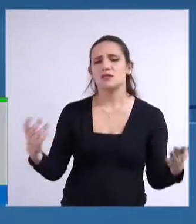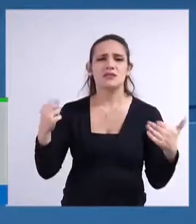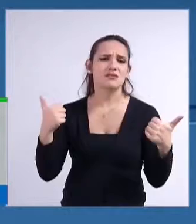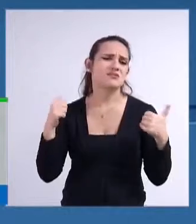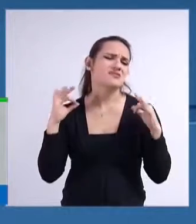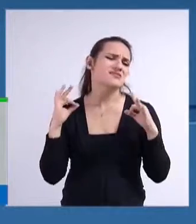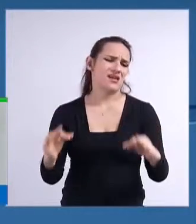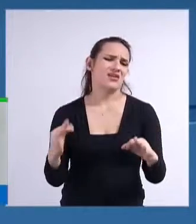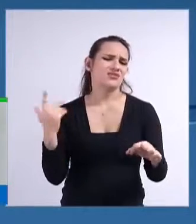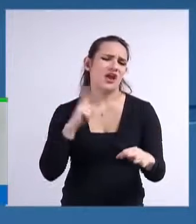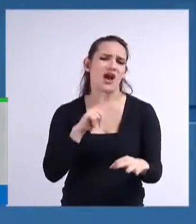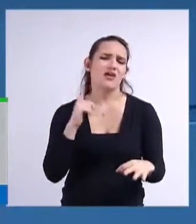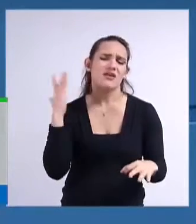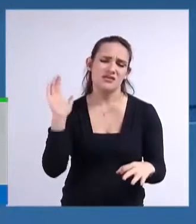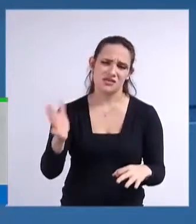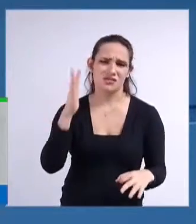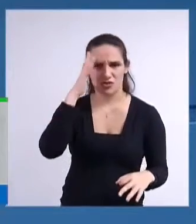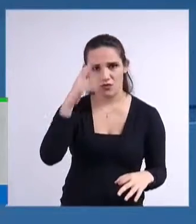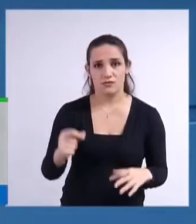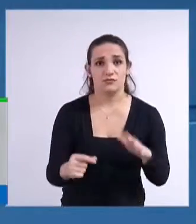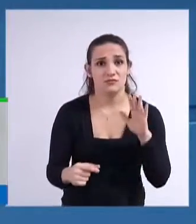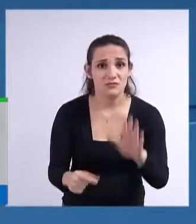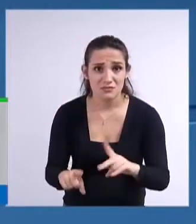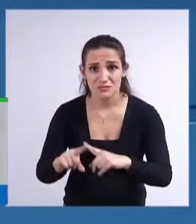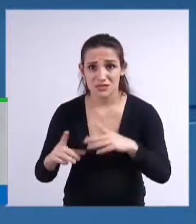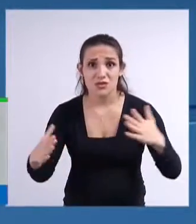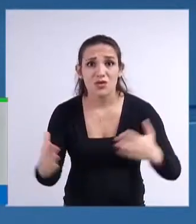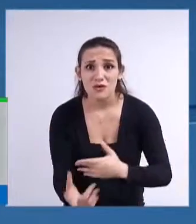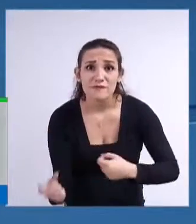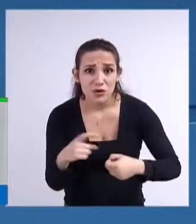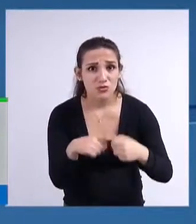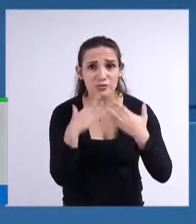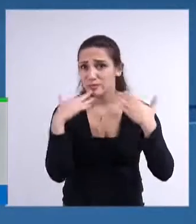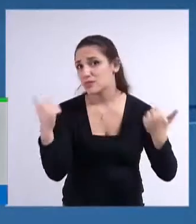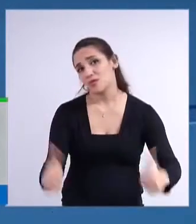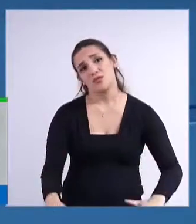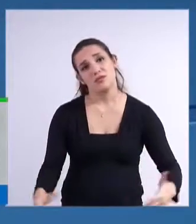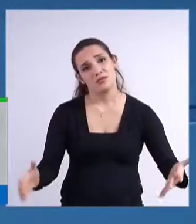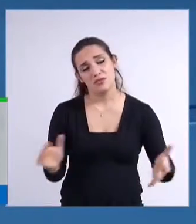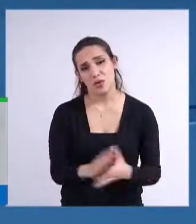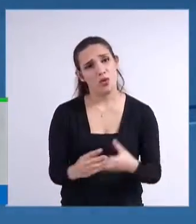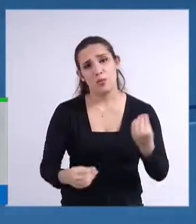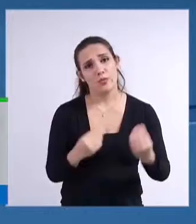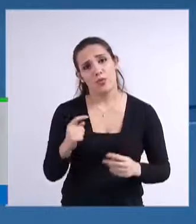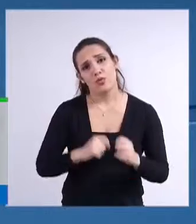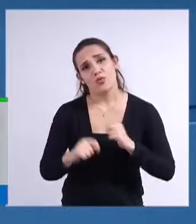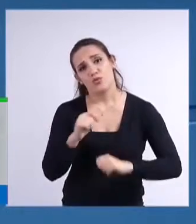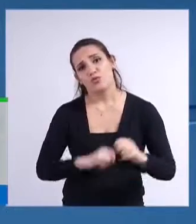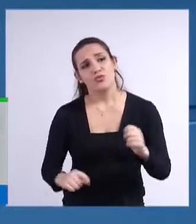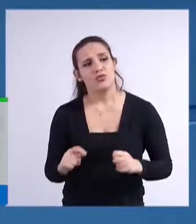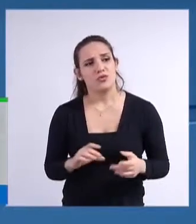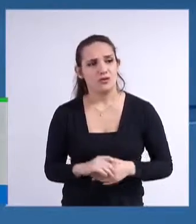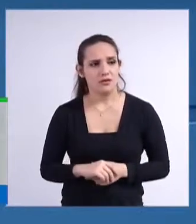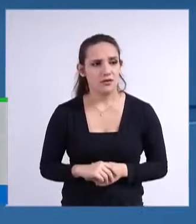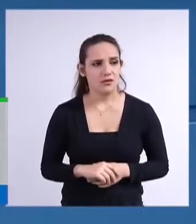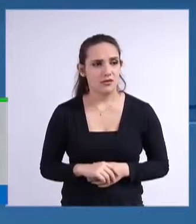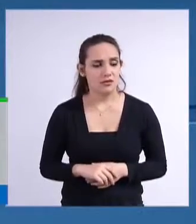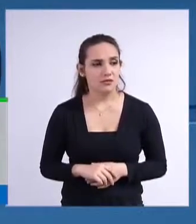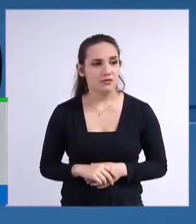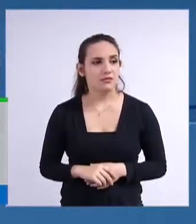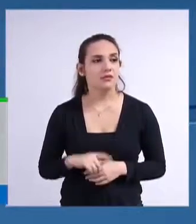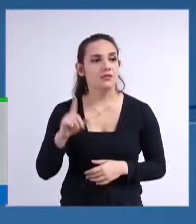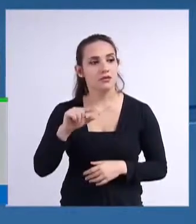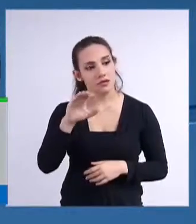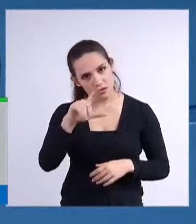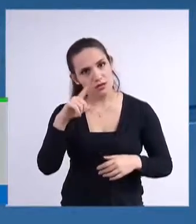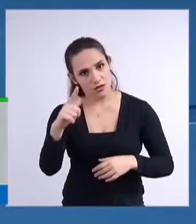E aí, quando volta, é muito difícil você contornar isso aí. É muito difícil voltar à normalidade de novo. É lógico que está tendo todo um esforço